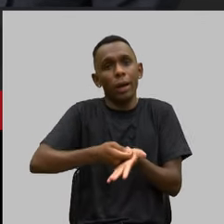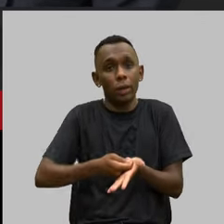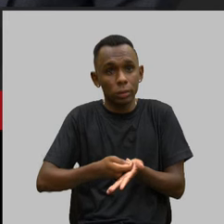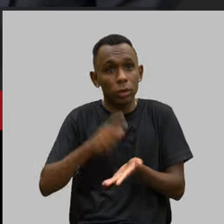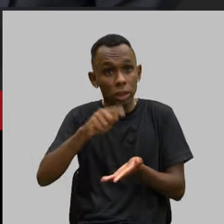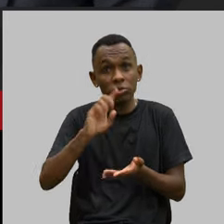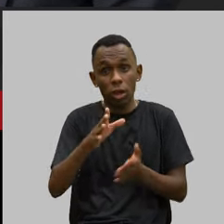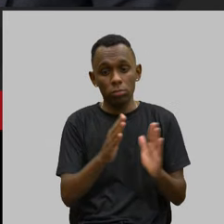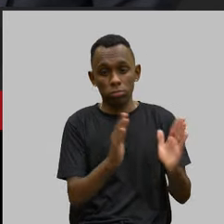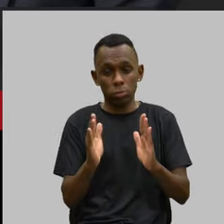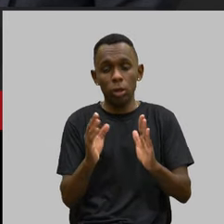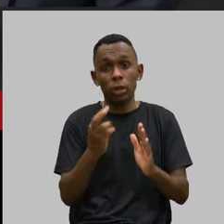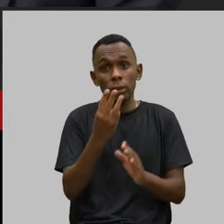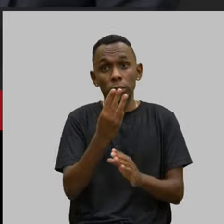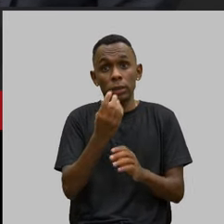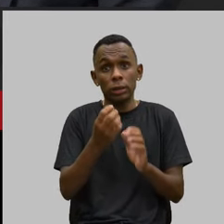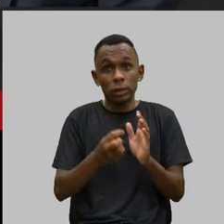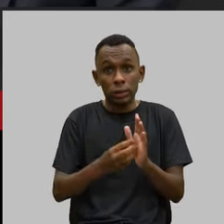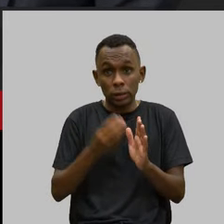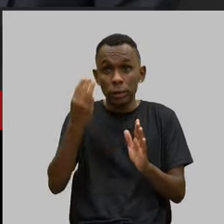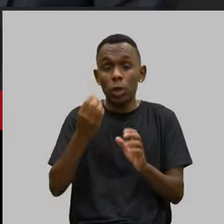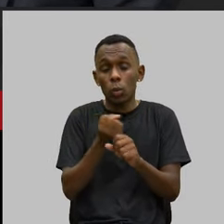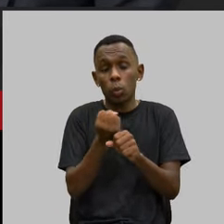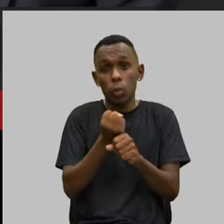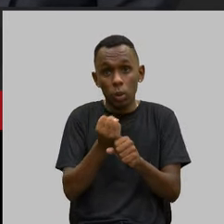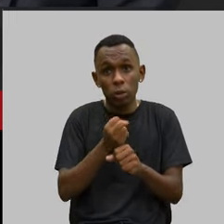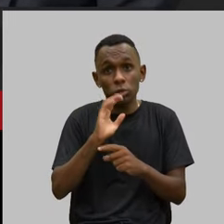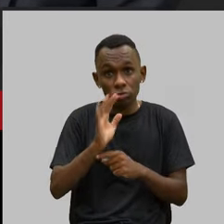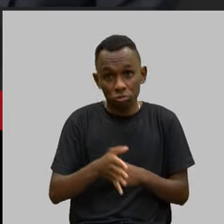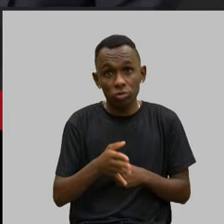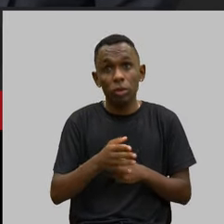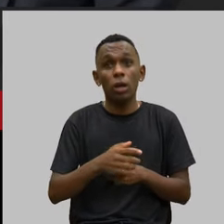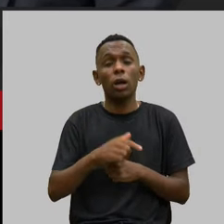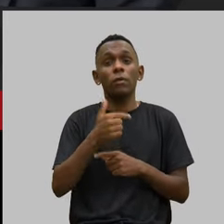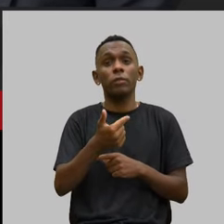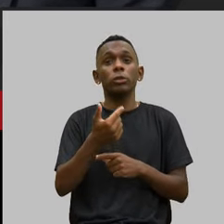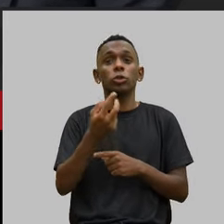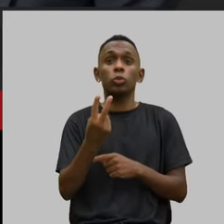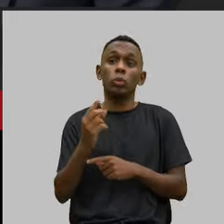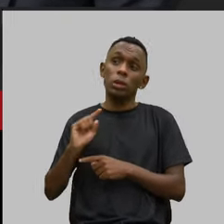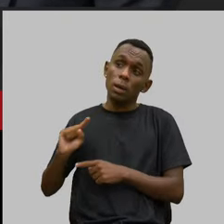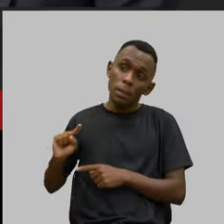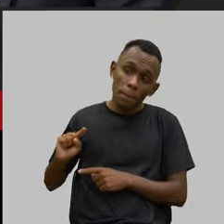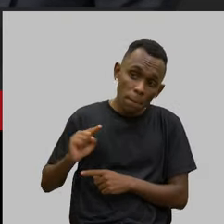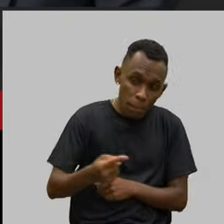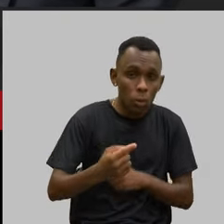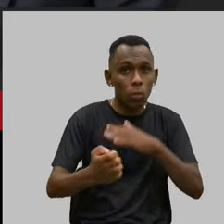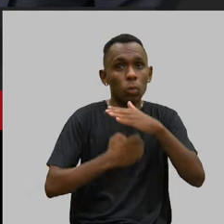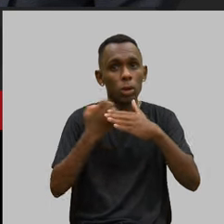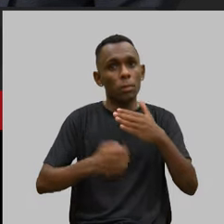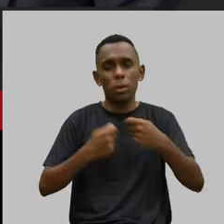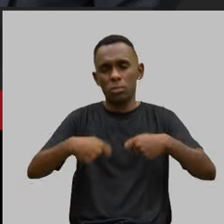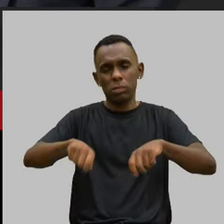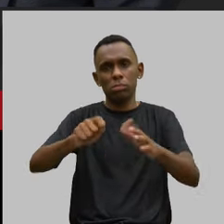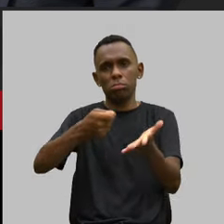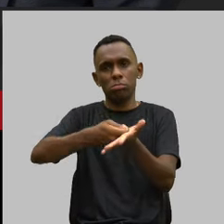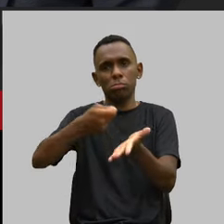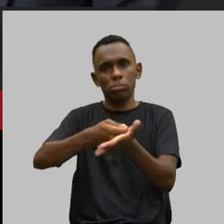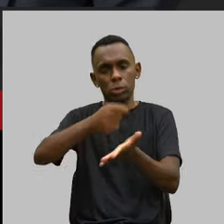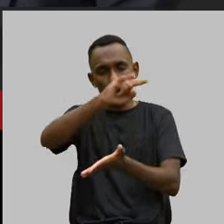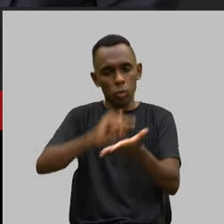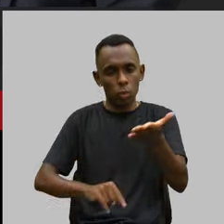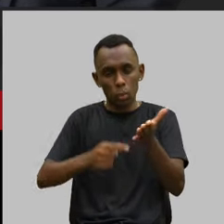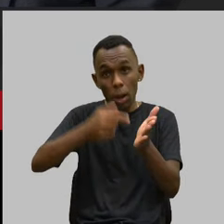terceiro ano temos um total de 20 quase 22.000 empresas que estão dispensadas de integrar entregar essa